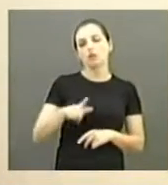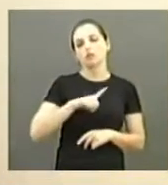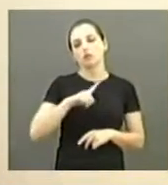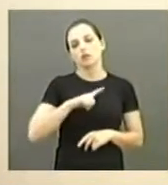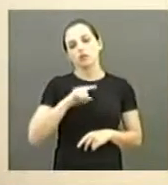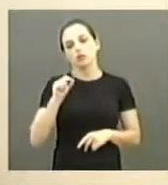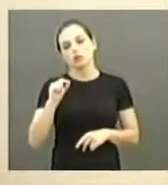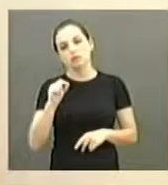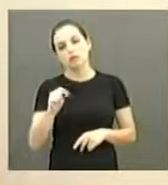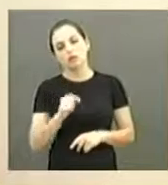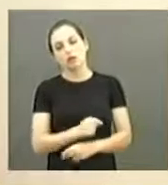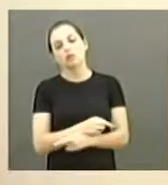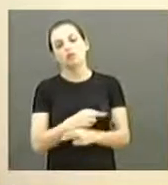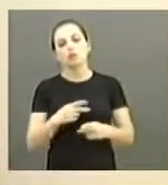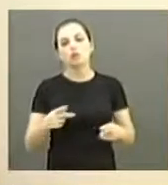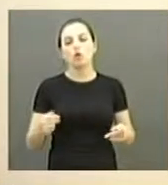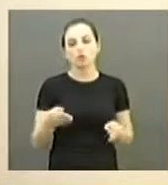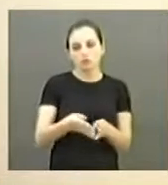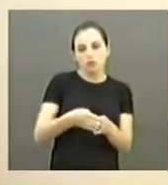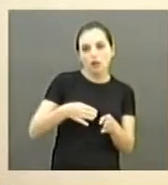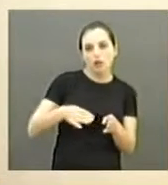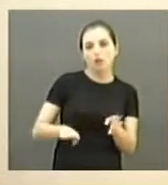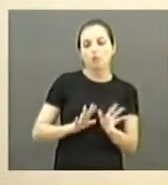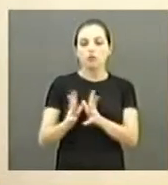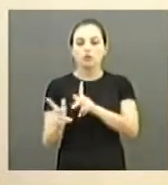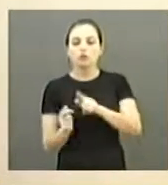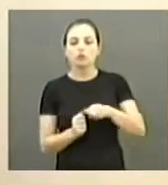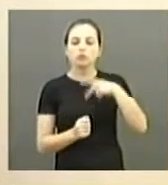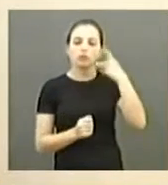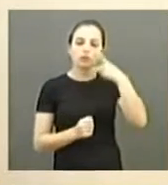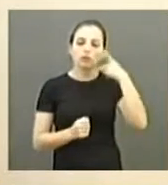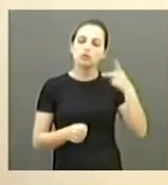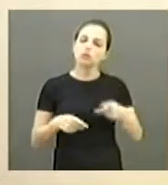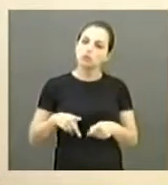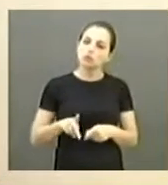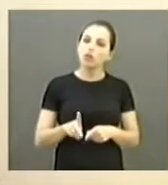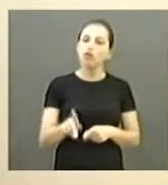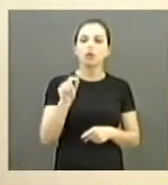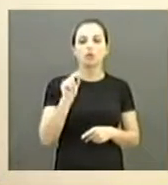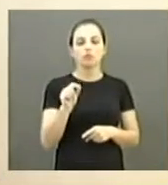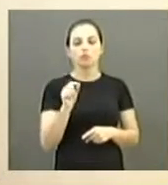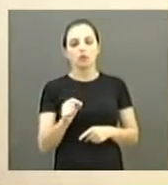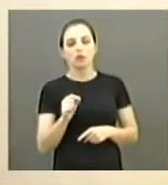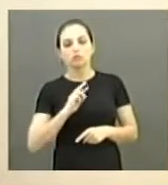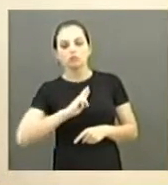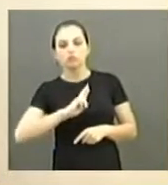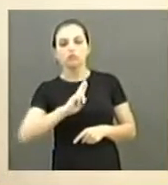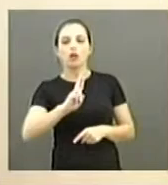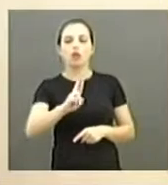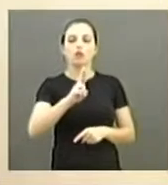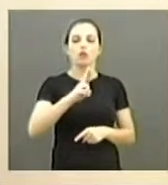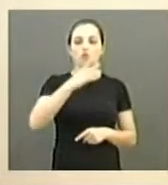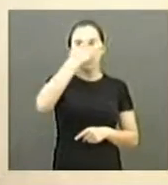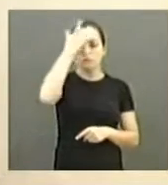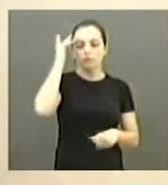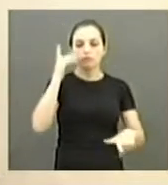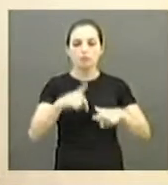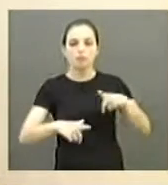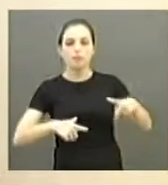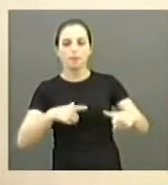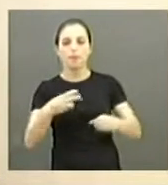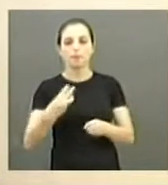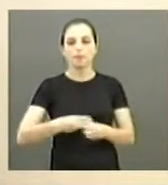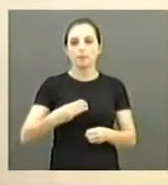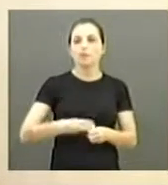sido a tônica desta casa, de todos os vereadores, sempre que tem questões referentes aos servidores municipais.